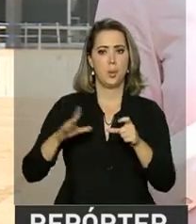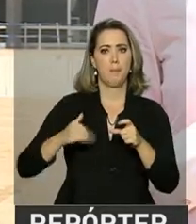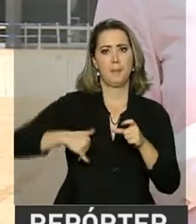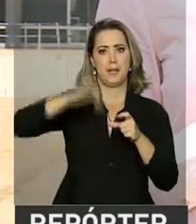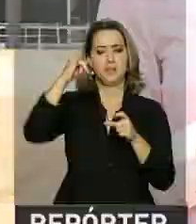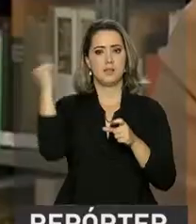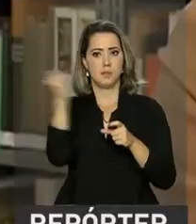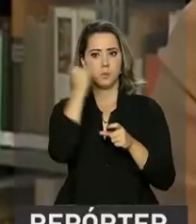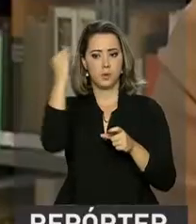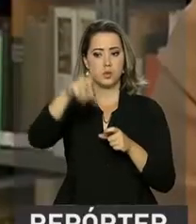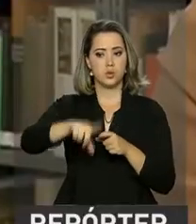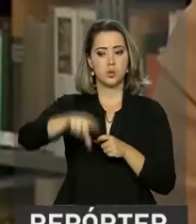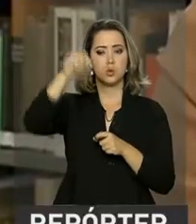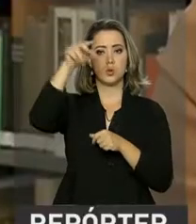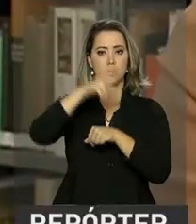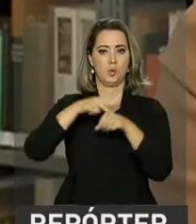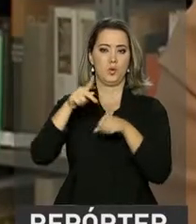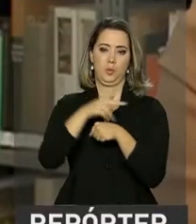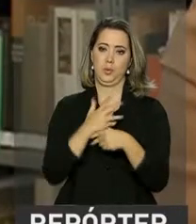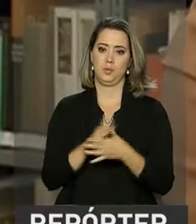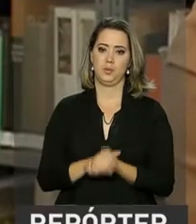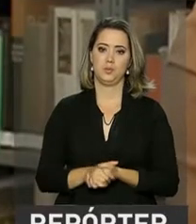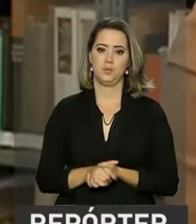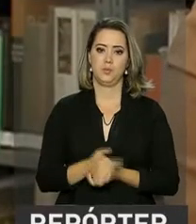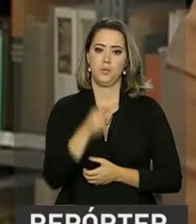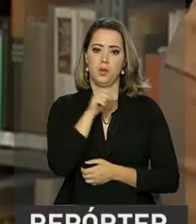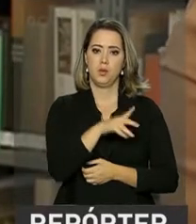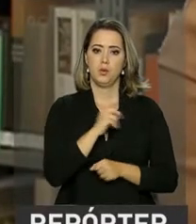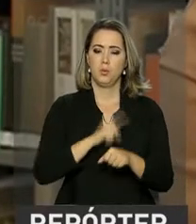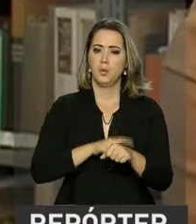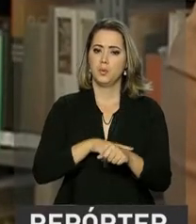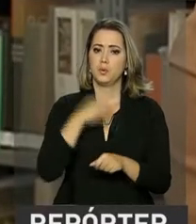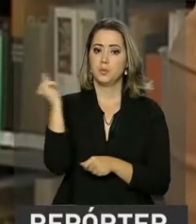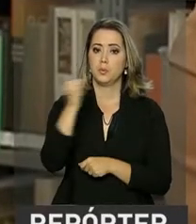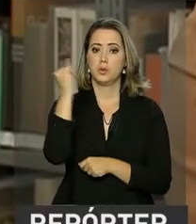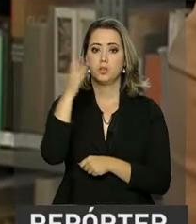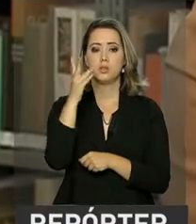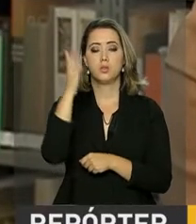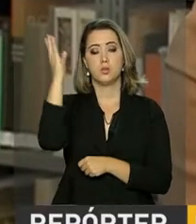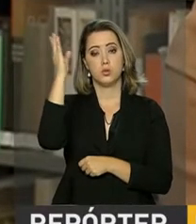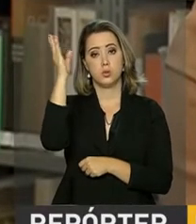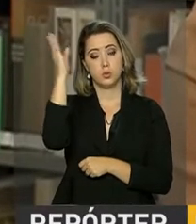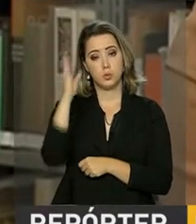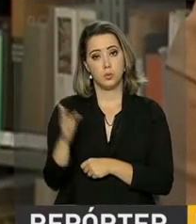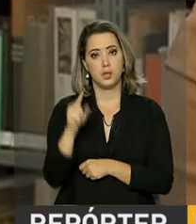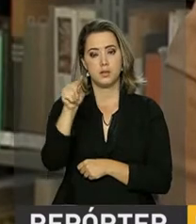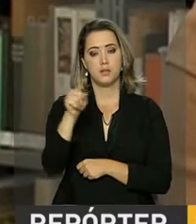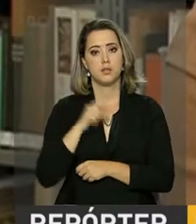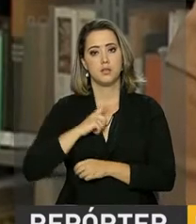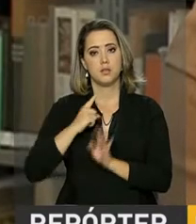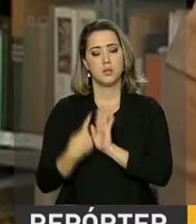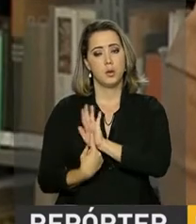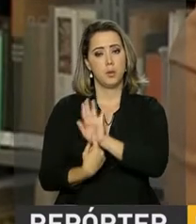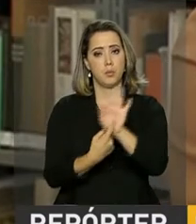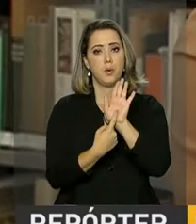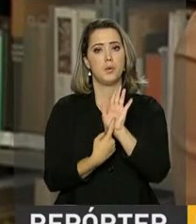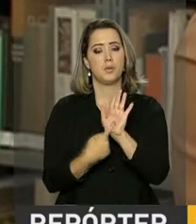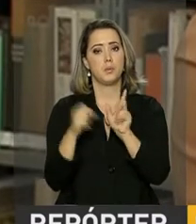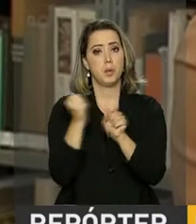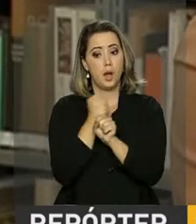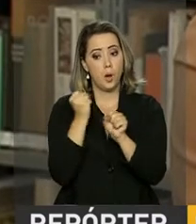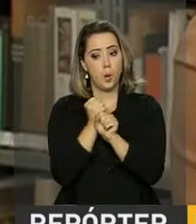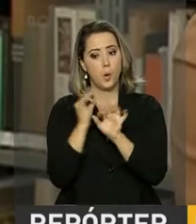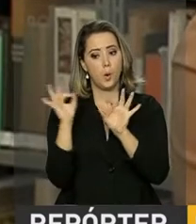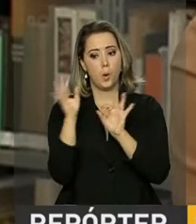importantes do país. Foi um momento tão feliz e que a obra do Oscar ressalta, é claro, pela dimensão real que